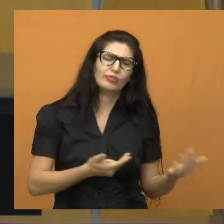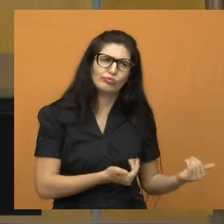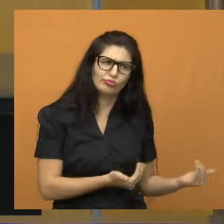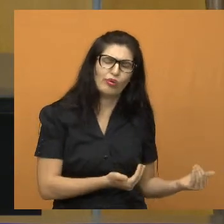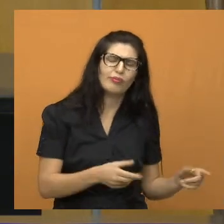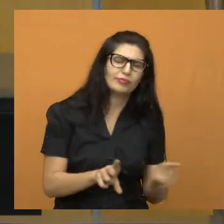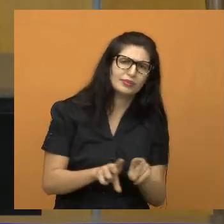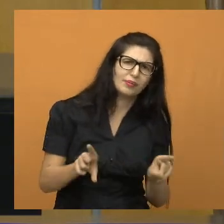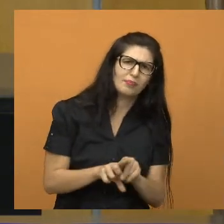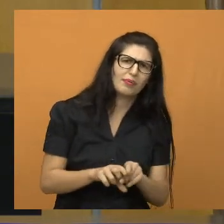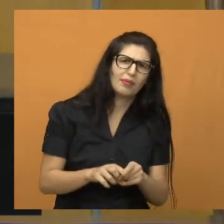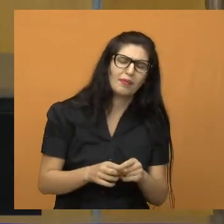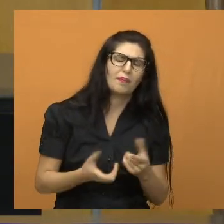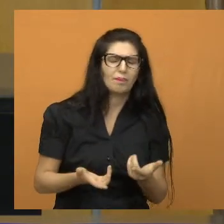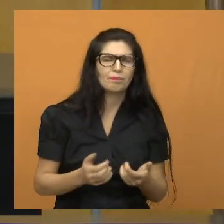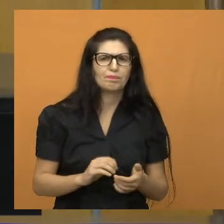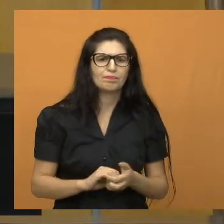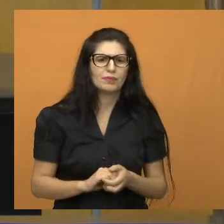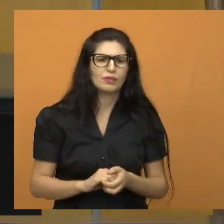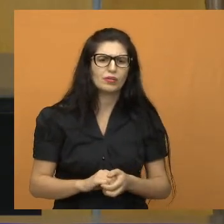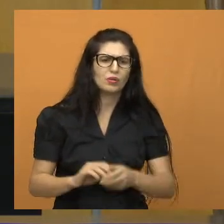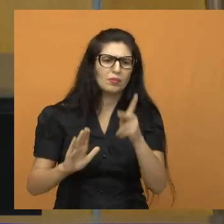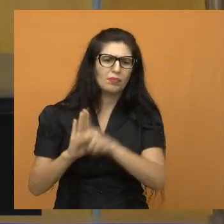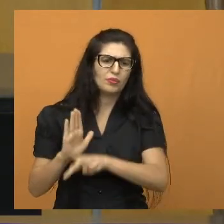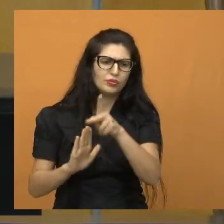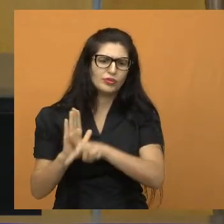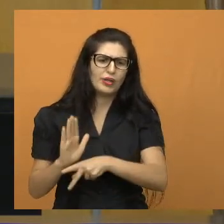grande de políticas públicas de